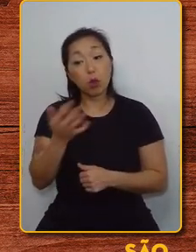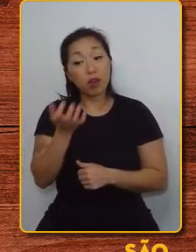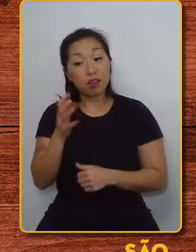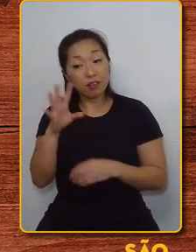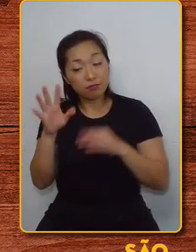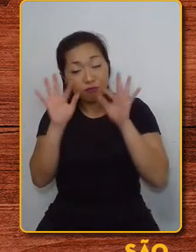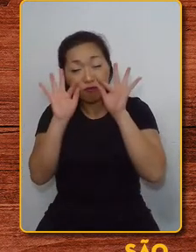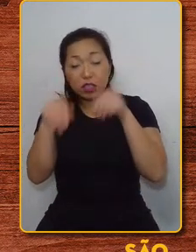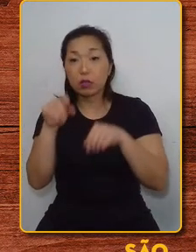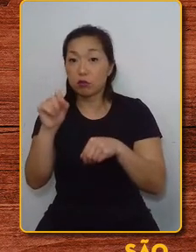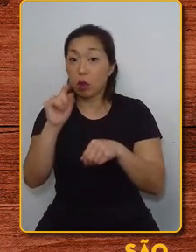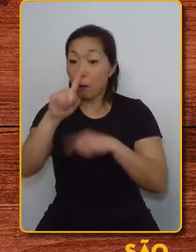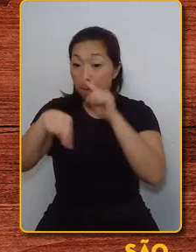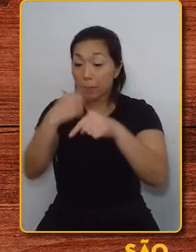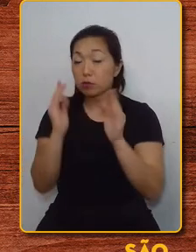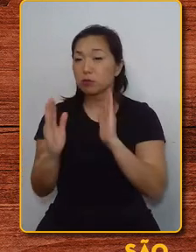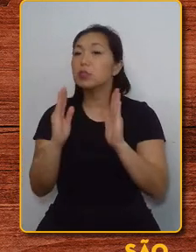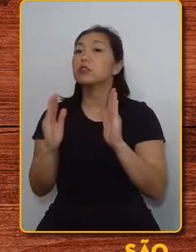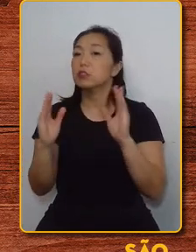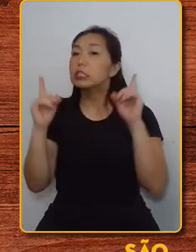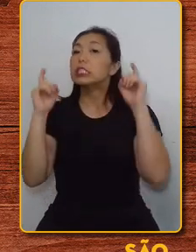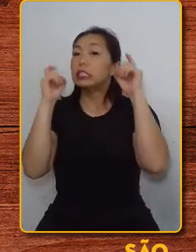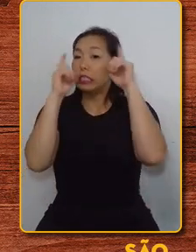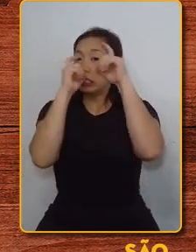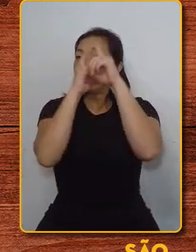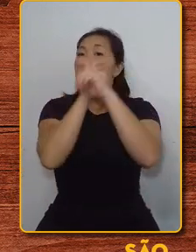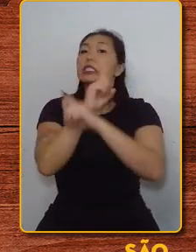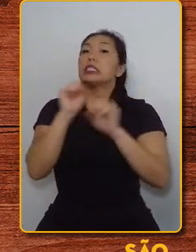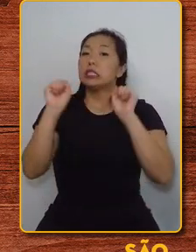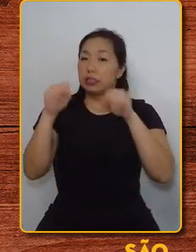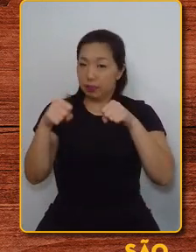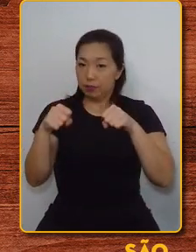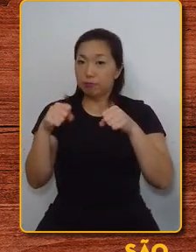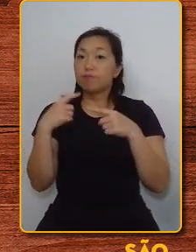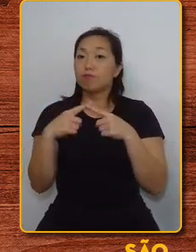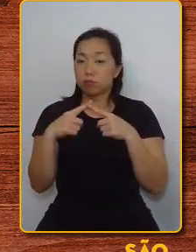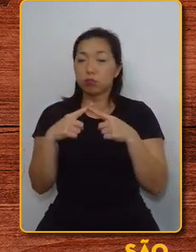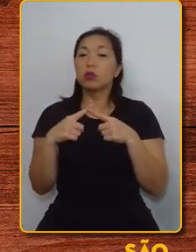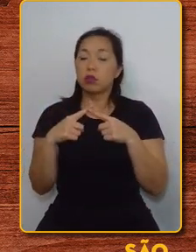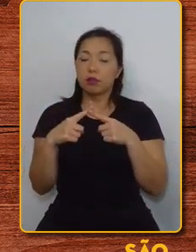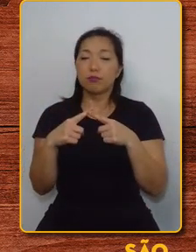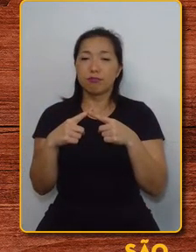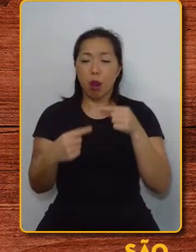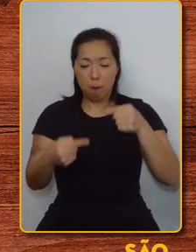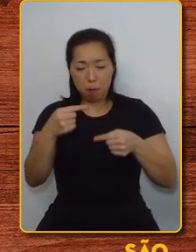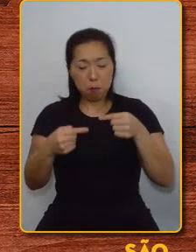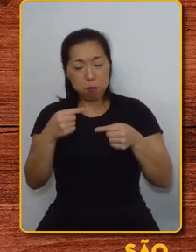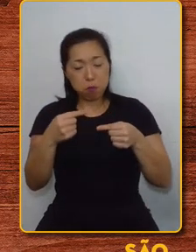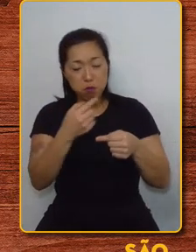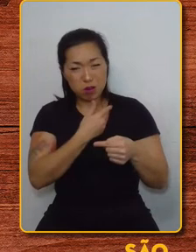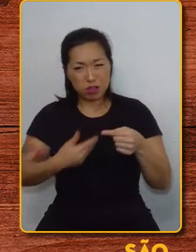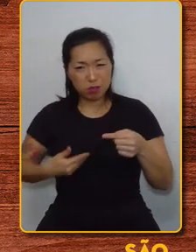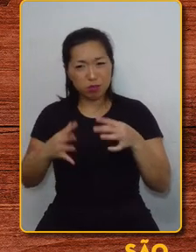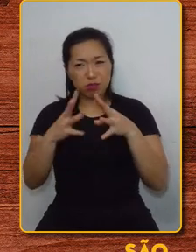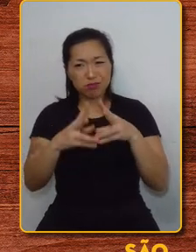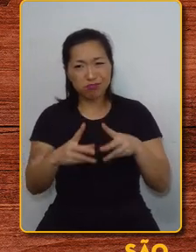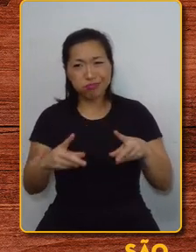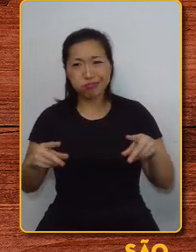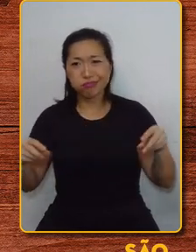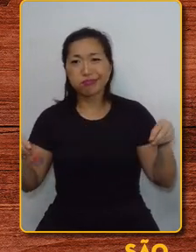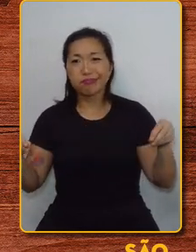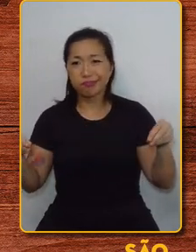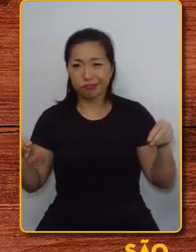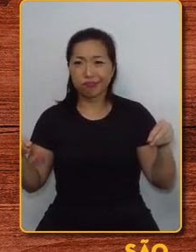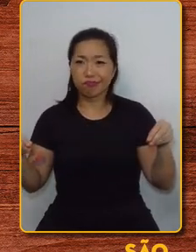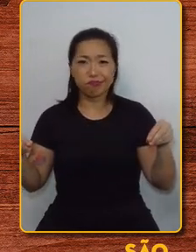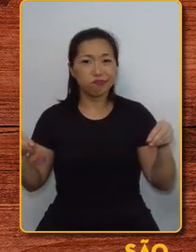difícil ainda, porque nós vamos ter uma ausência de política pública transitória. O governo Bolsonaro